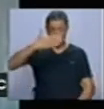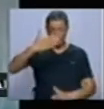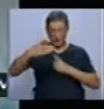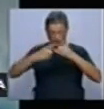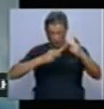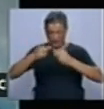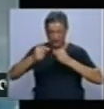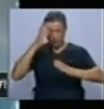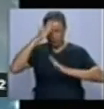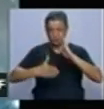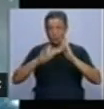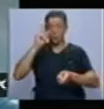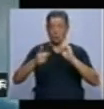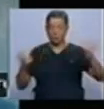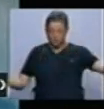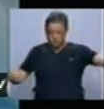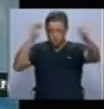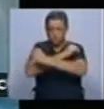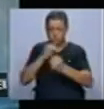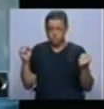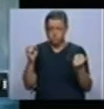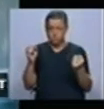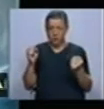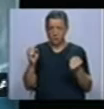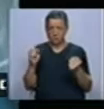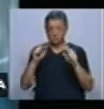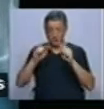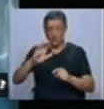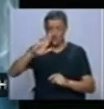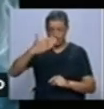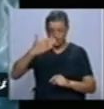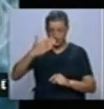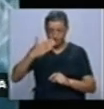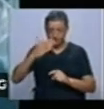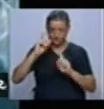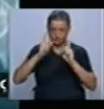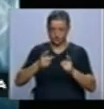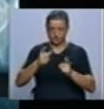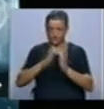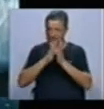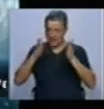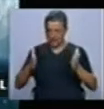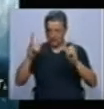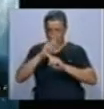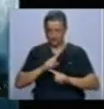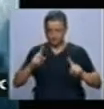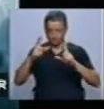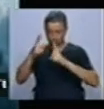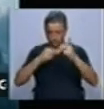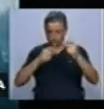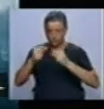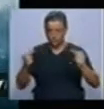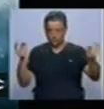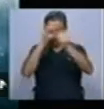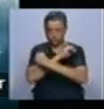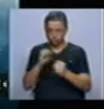primeiras estrelas? Explodiu. Olha, curiosamente, esta primeira estrela nem era das mais gigantes. Era uma estrela que explodiu, de facto,